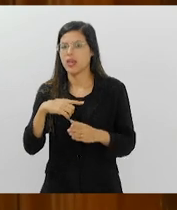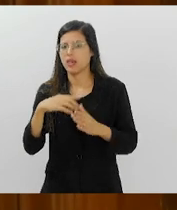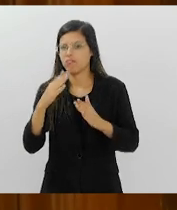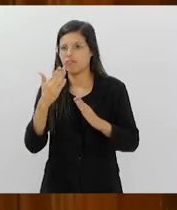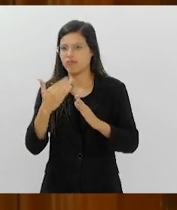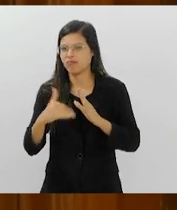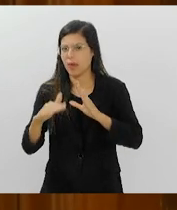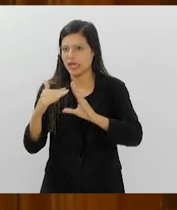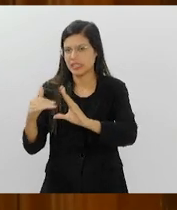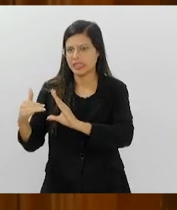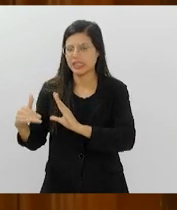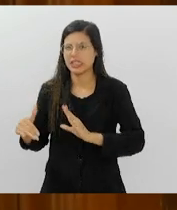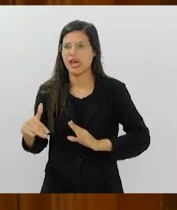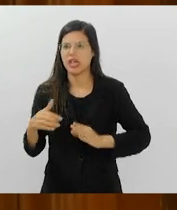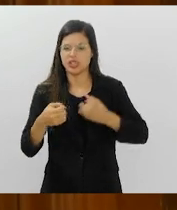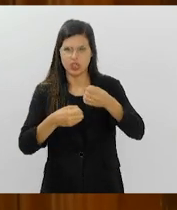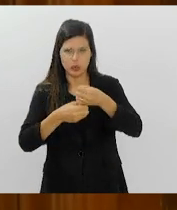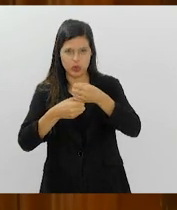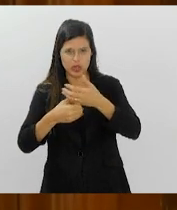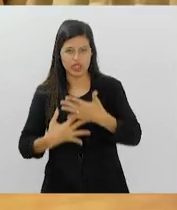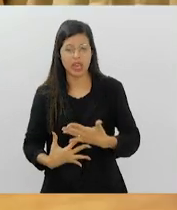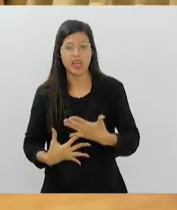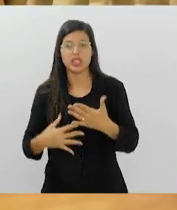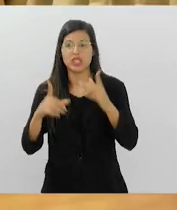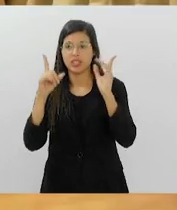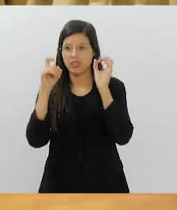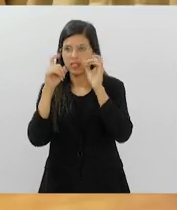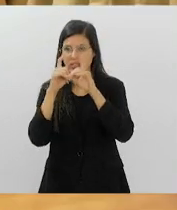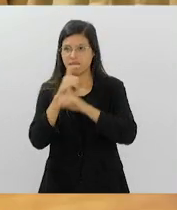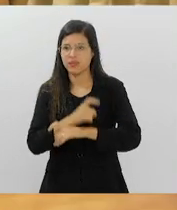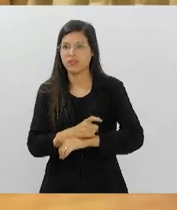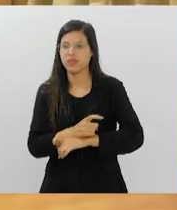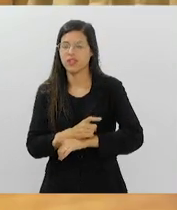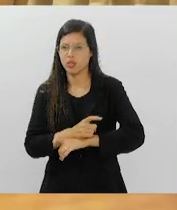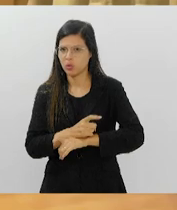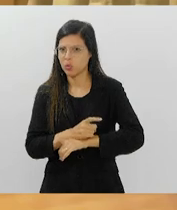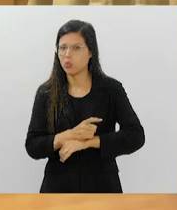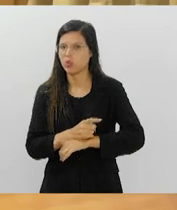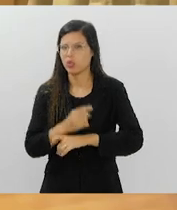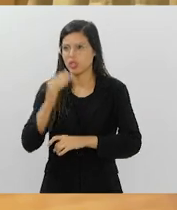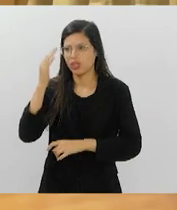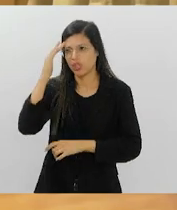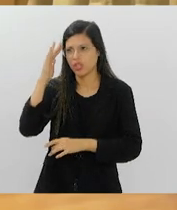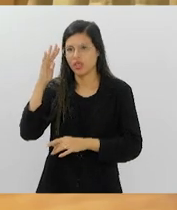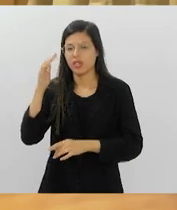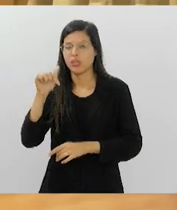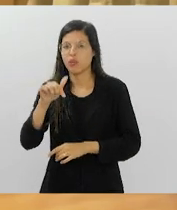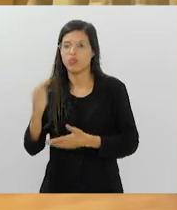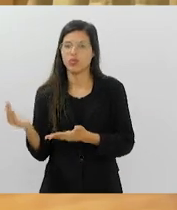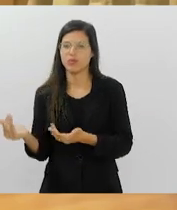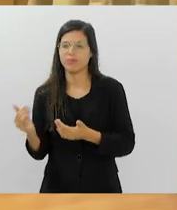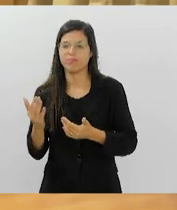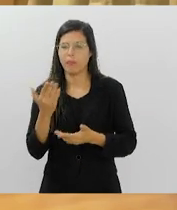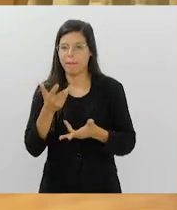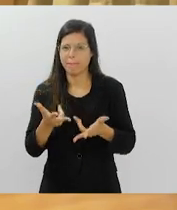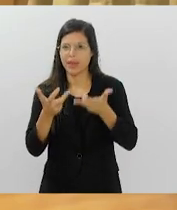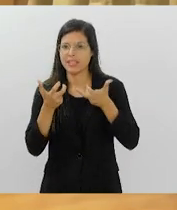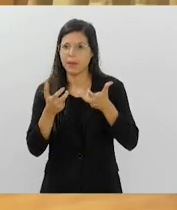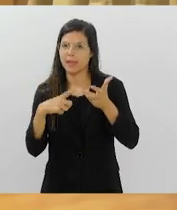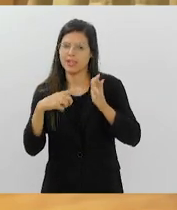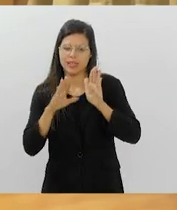são mensagens instantâneas e extremamente difíceis de serem interceptadas. Né? E os jovens percebem isso e a gente tem um aumento